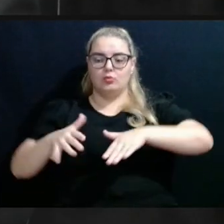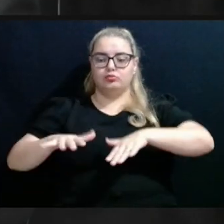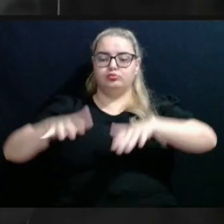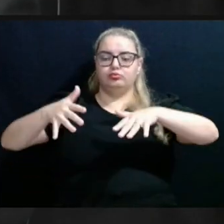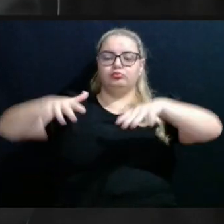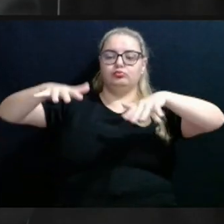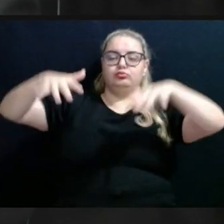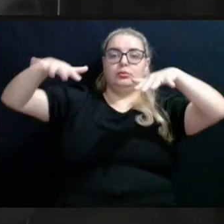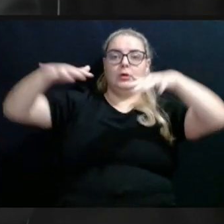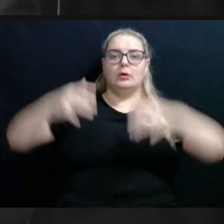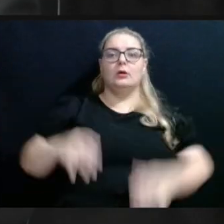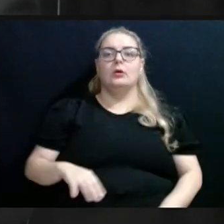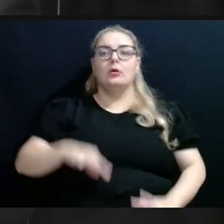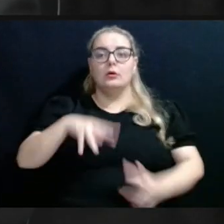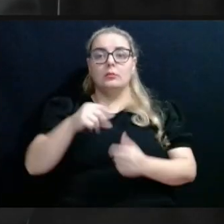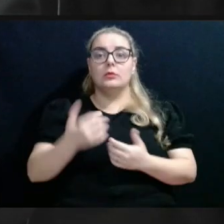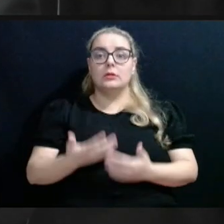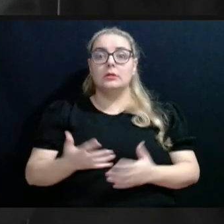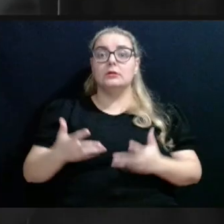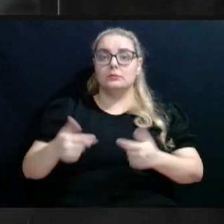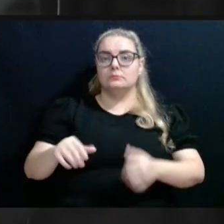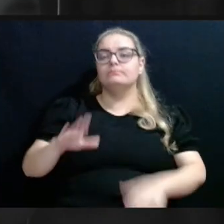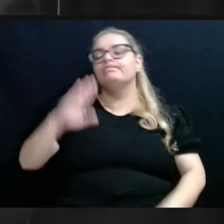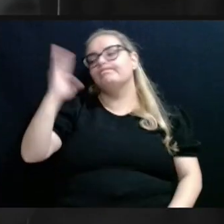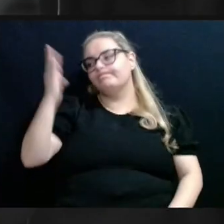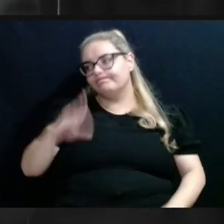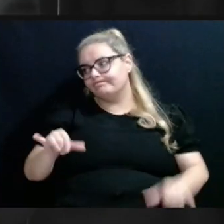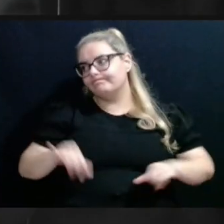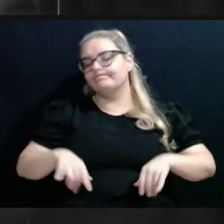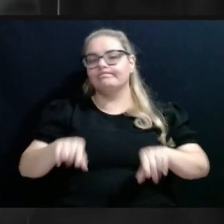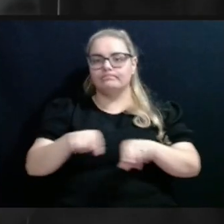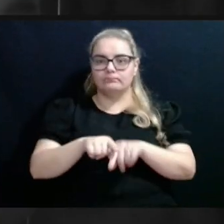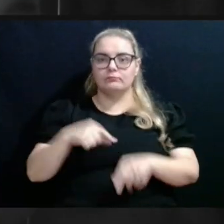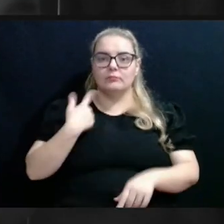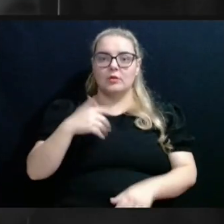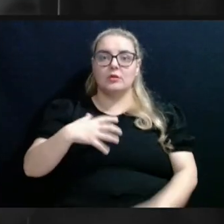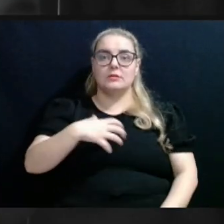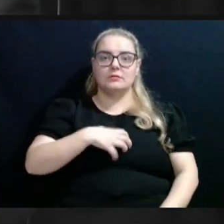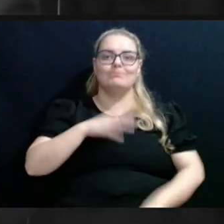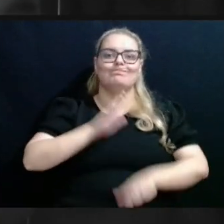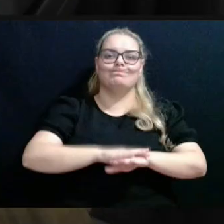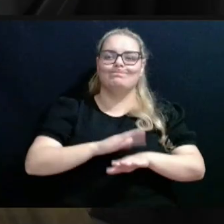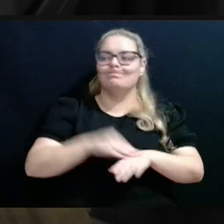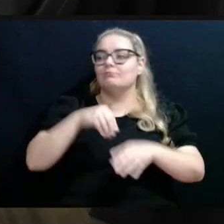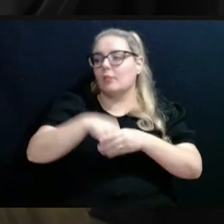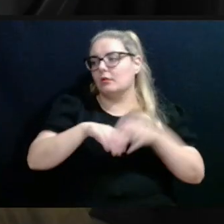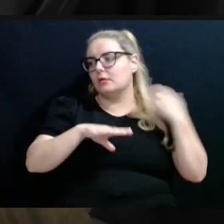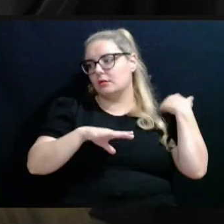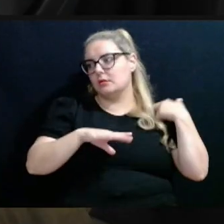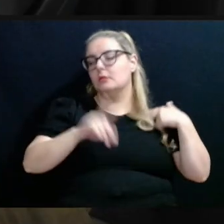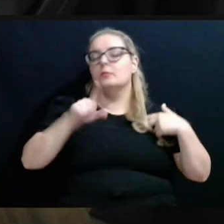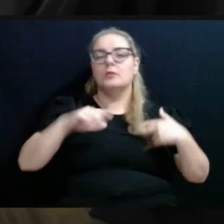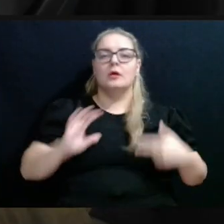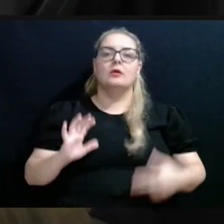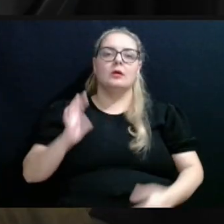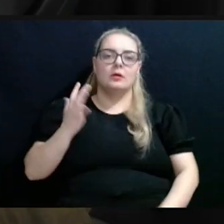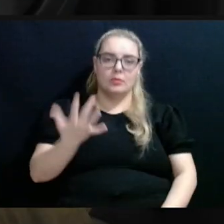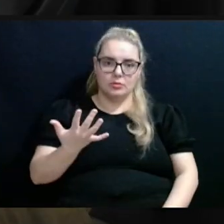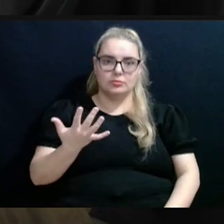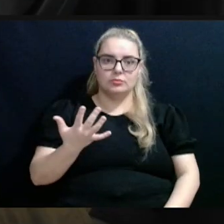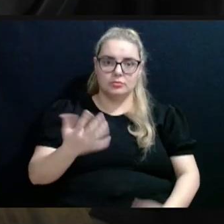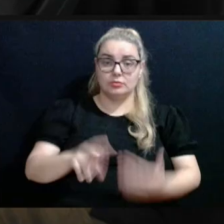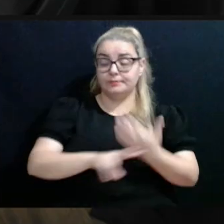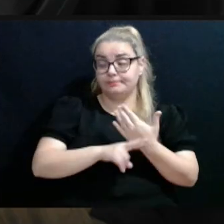planeta inteiro, e o Brasil sofre com isso também, e a gente sofre na pele nas cidades, porque é nas cidades que acontecem os efeitos,